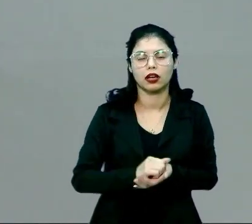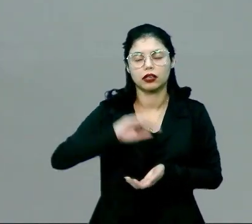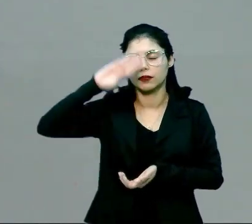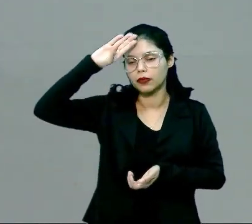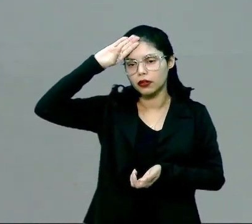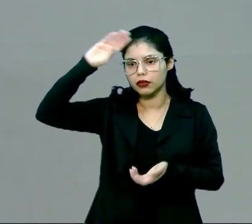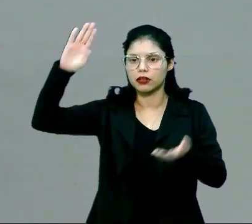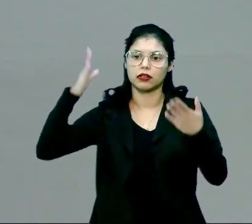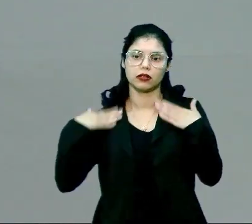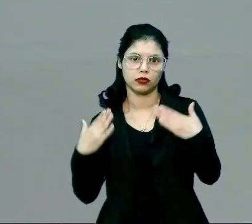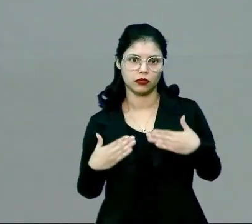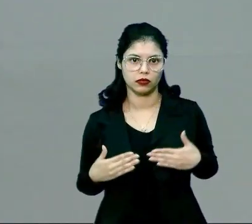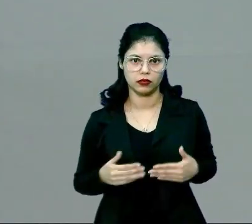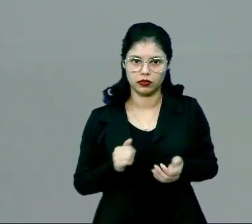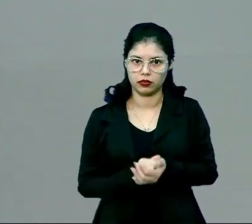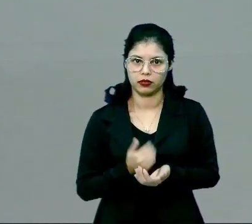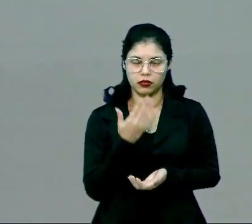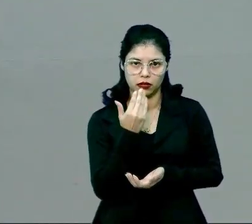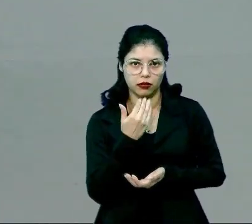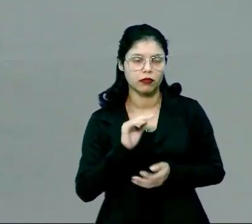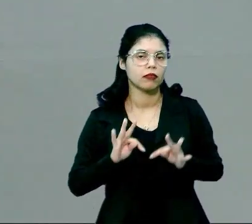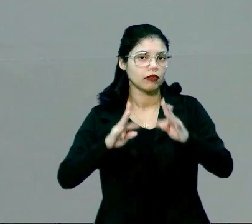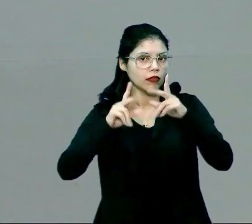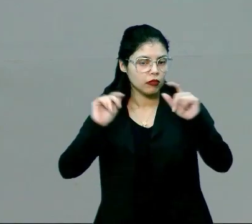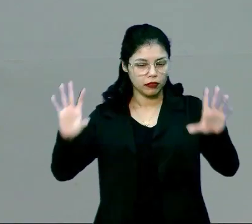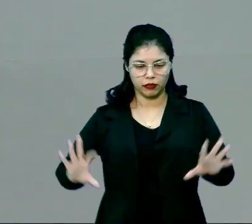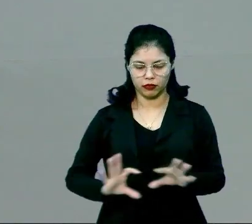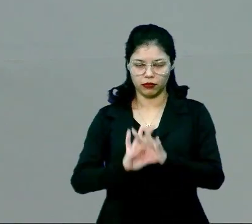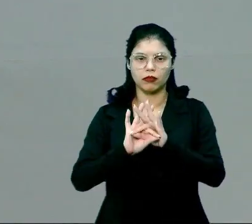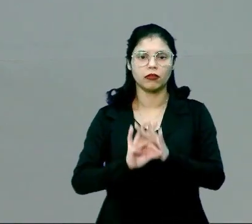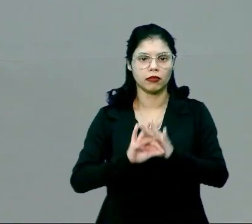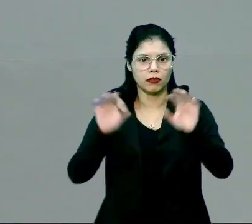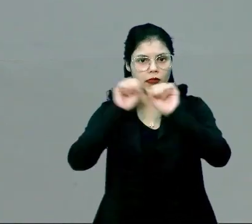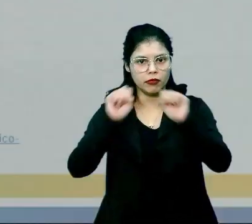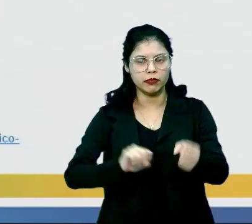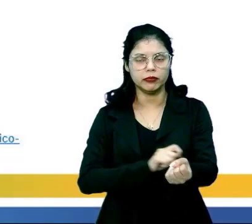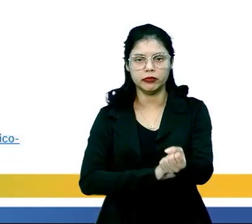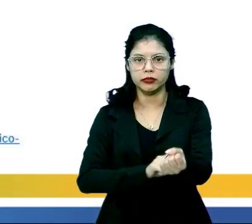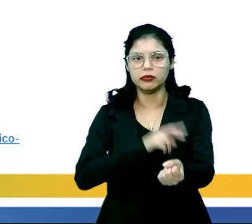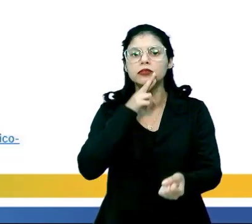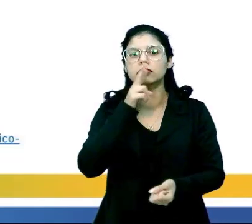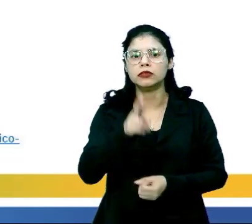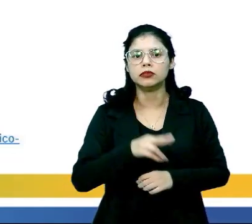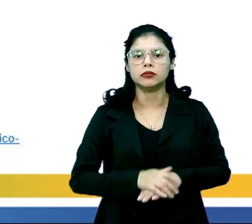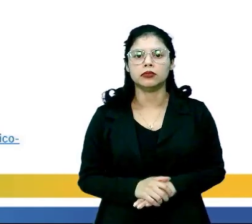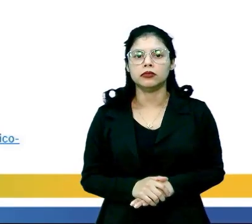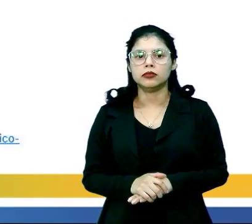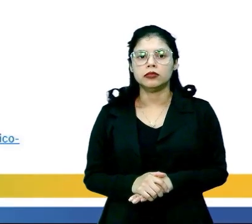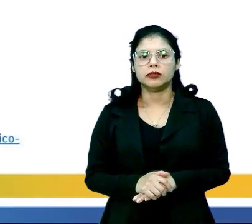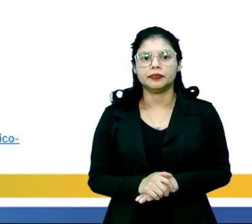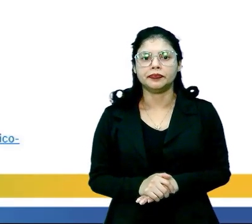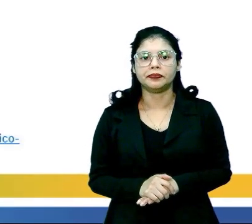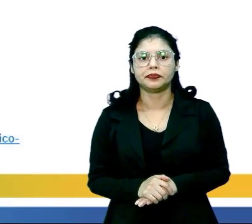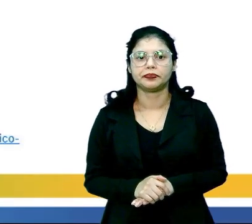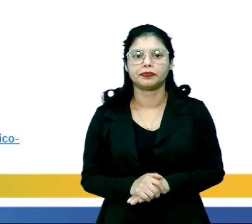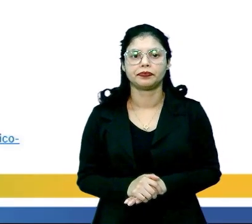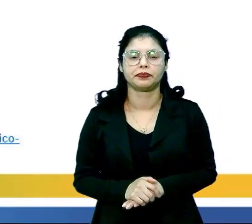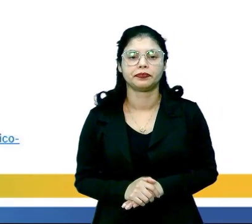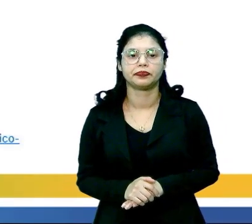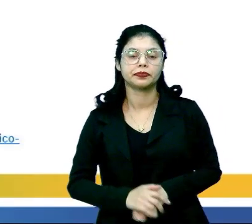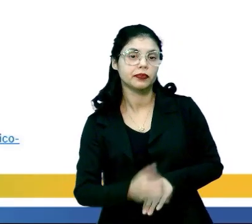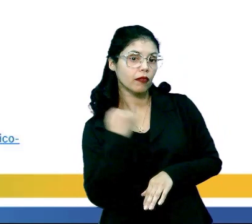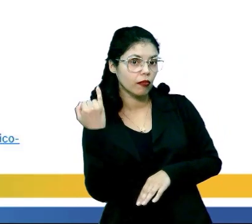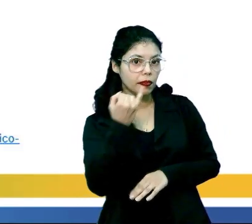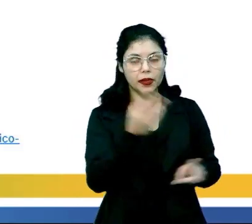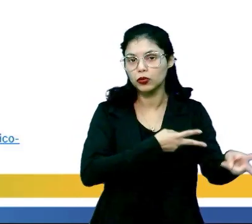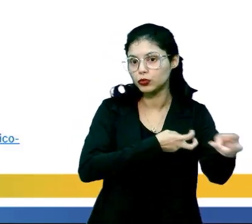Temperatura corporal, sede, fome, está tudo interligado, a essas respostas, a essas interpretações. Então, essa